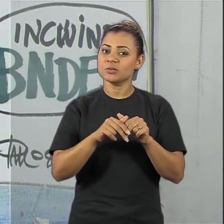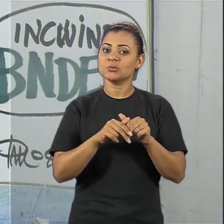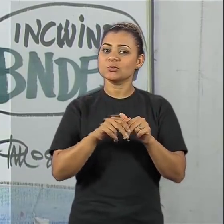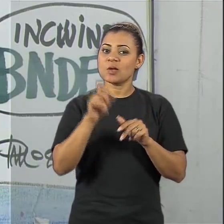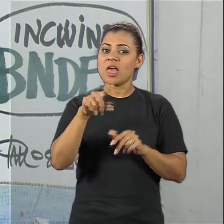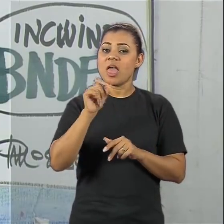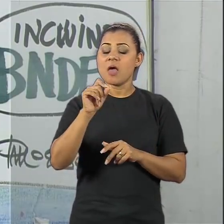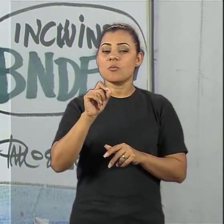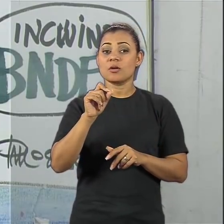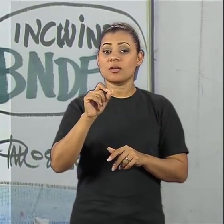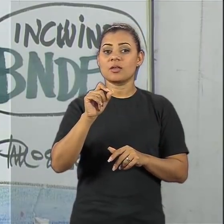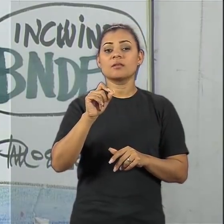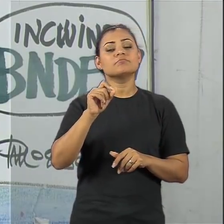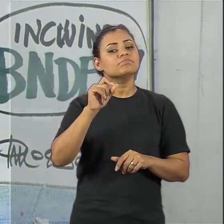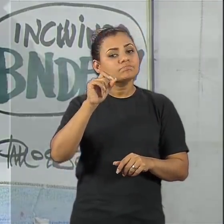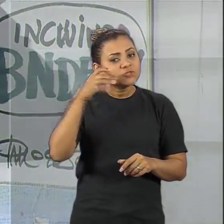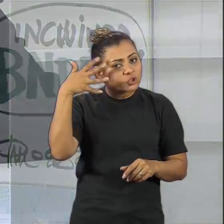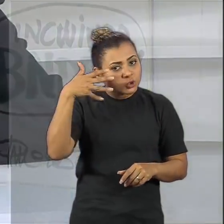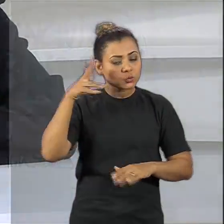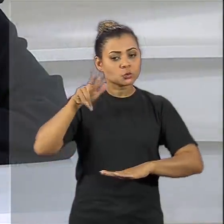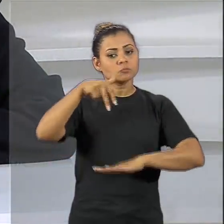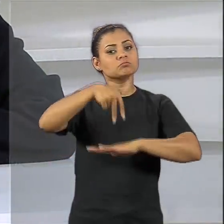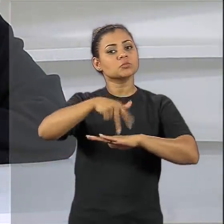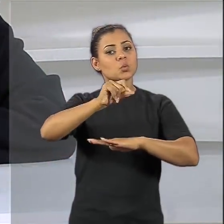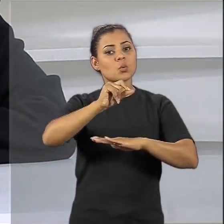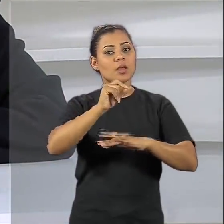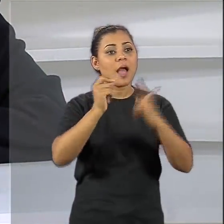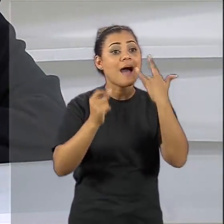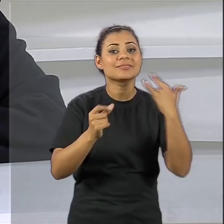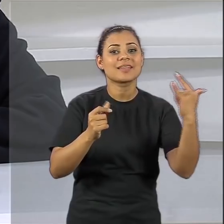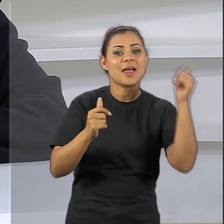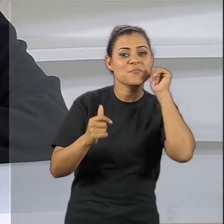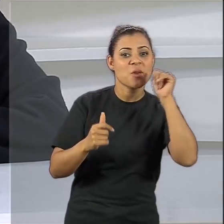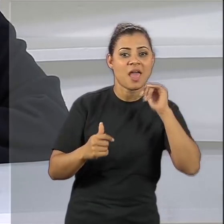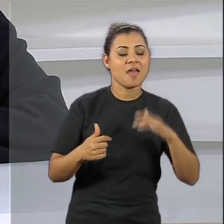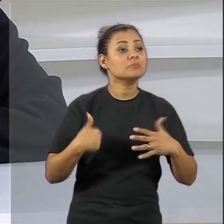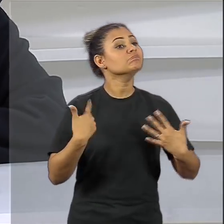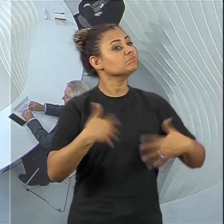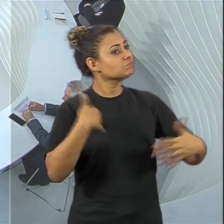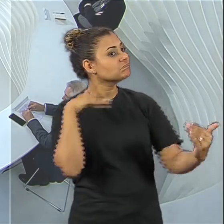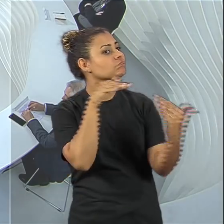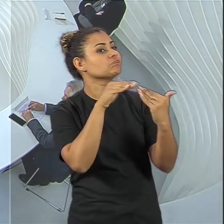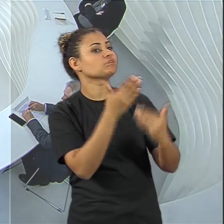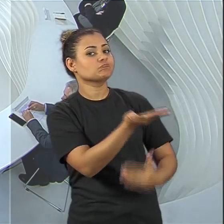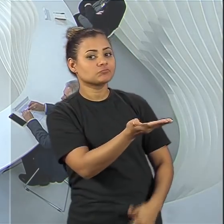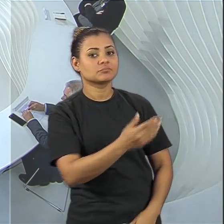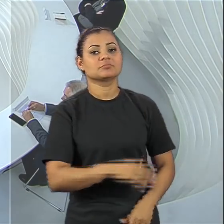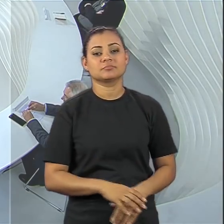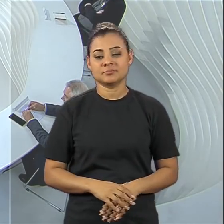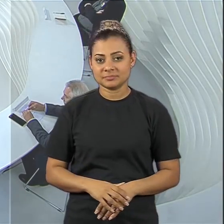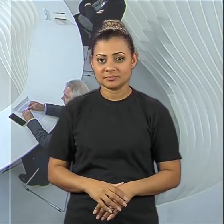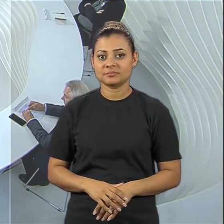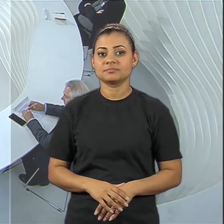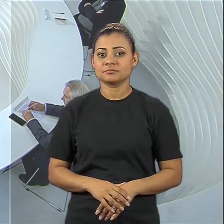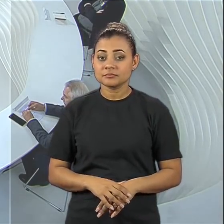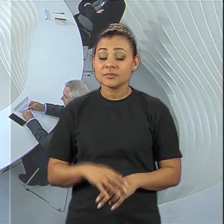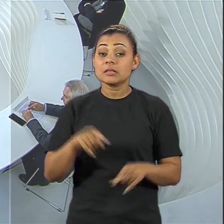questão prática, um discurso que atrai o voto feminino. Eu ousaria também, sem ser especialista em discurso